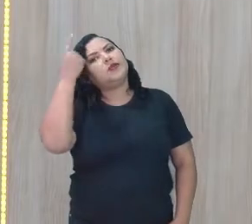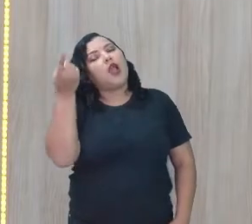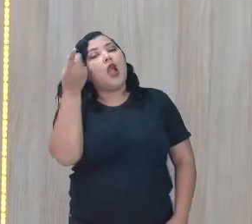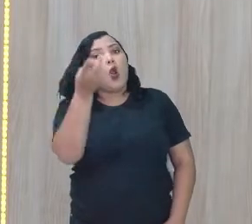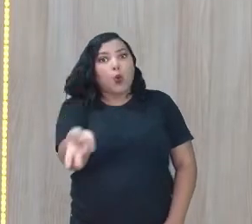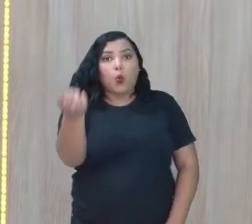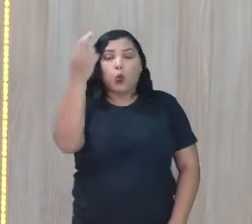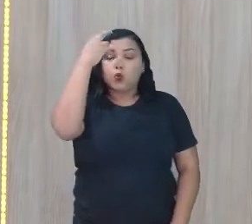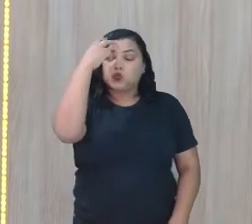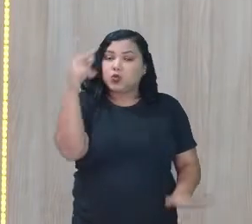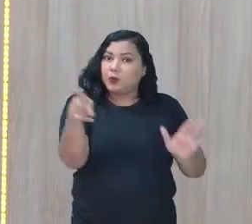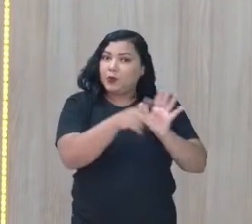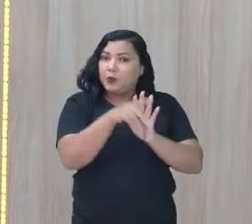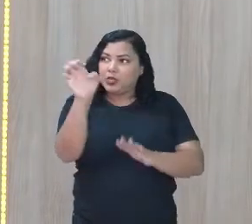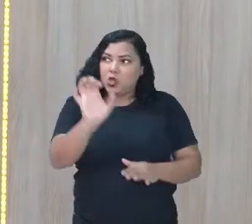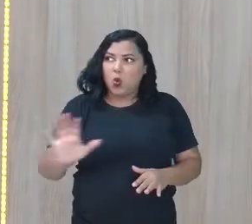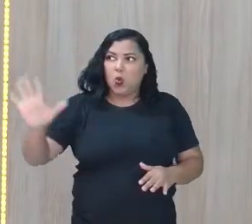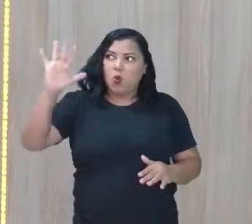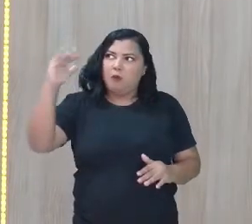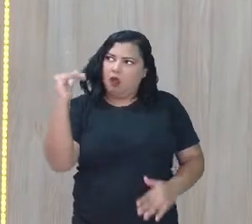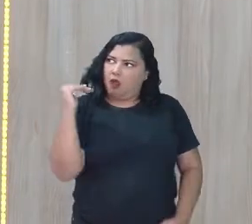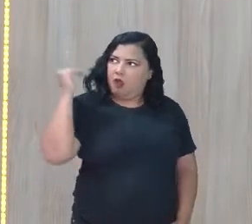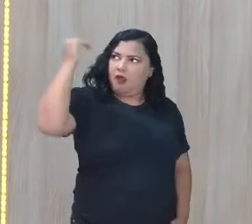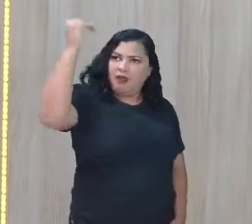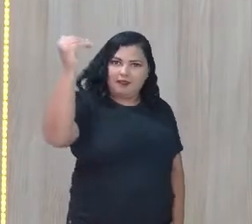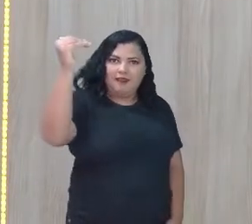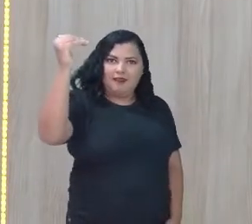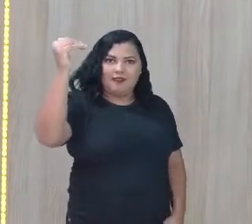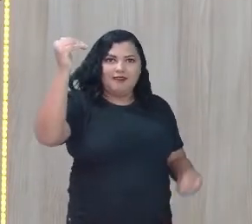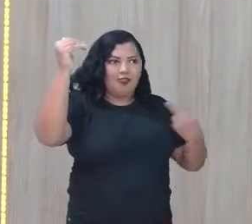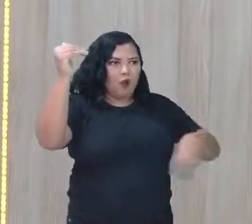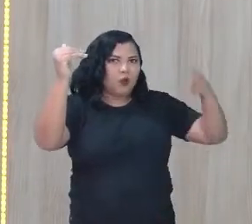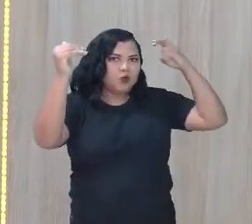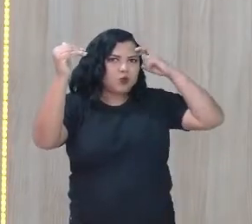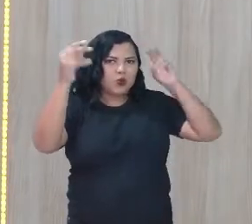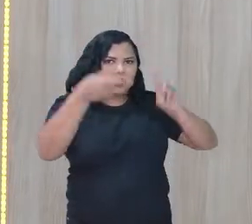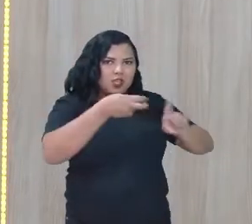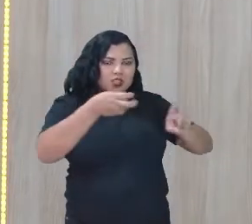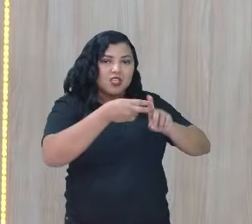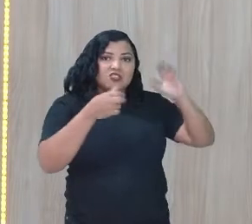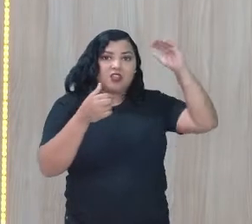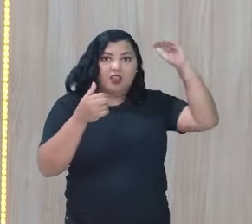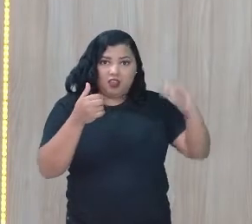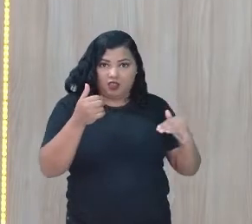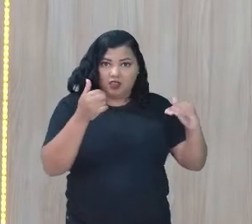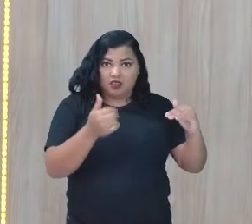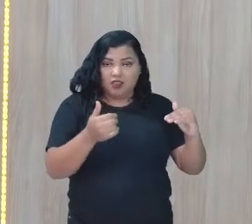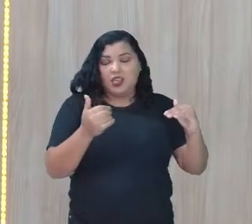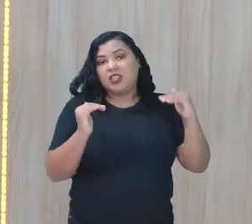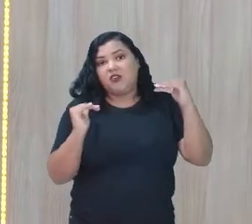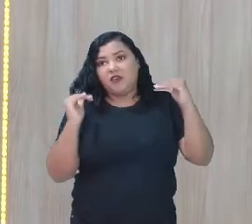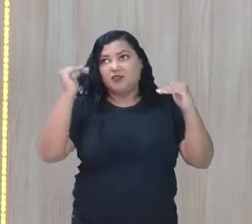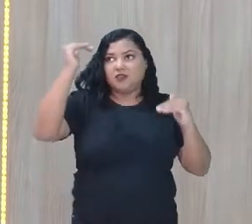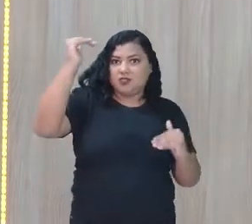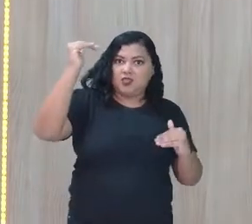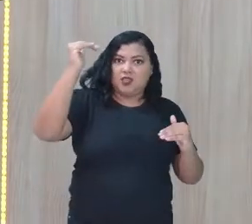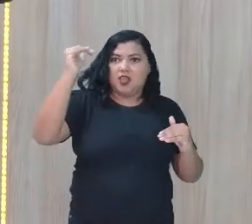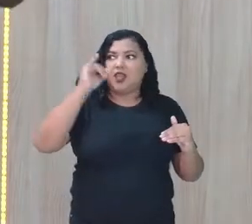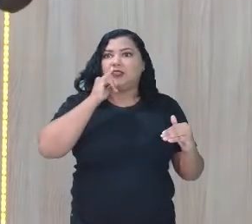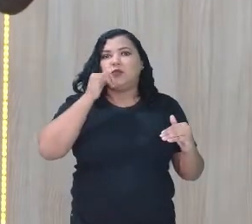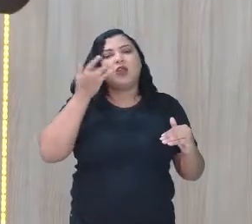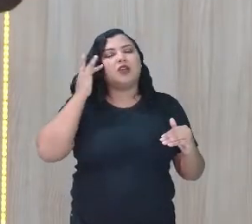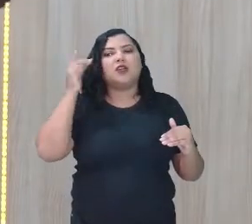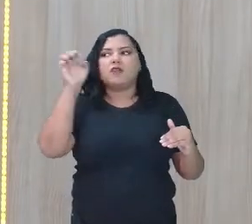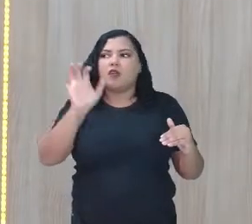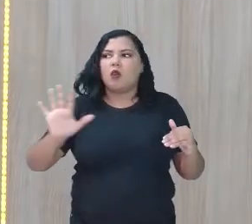a cultura europeia ela era superior à cultura indígena e cabia aos invasores,